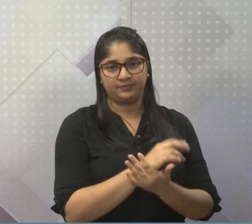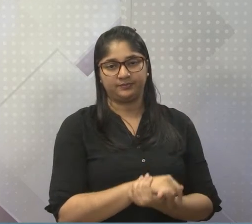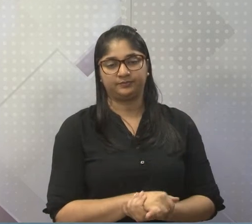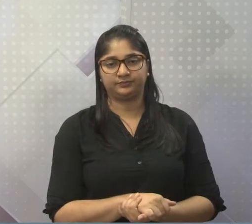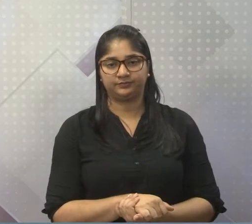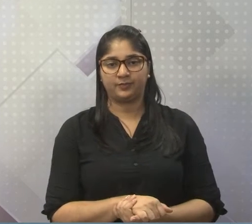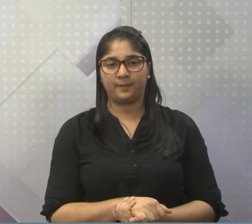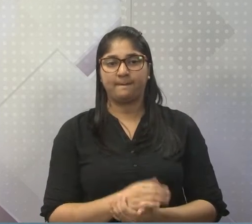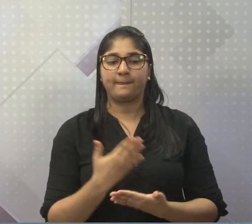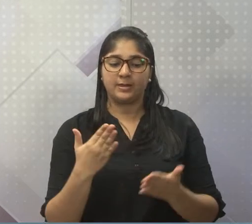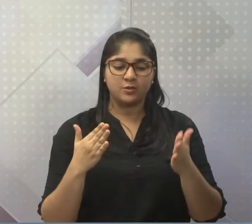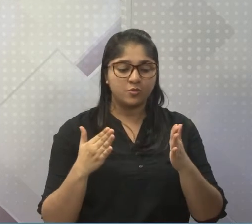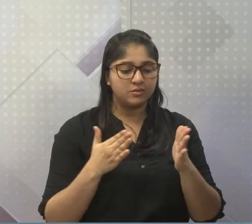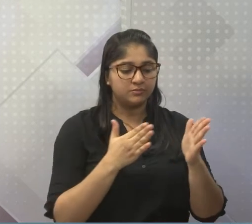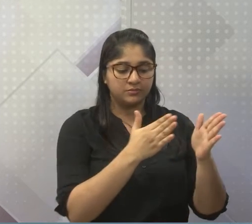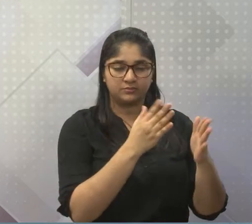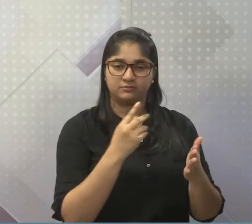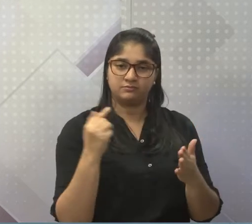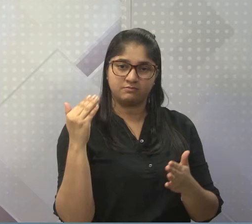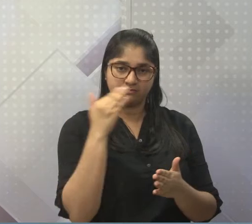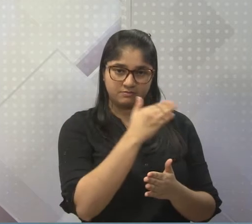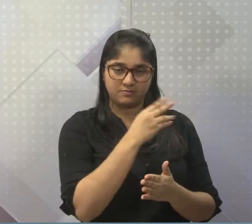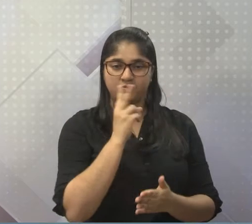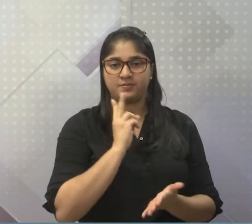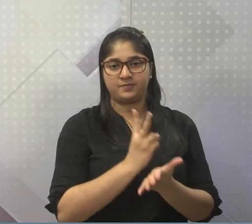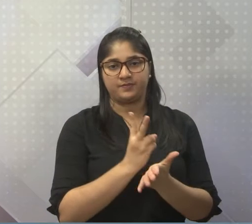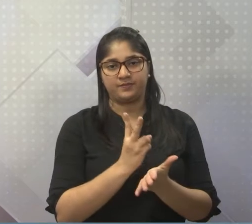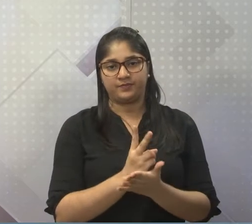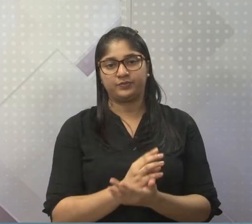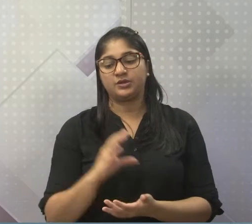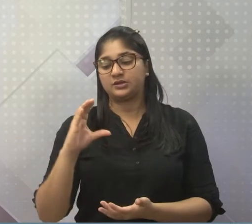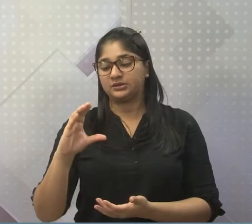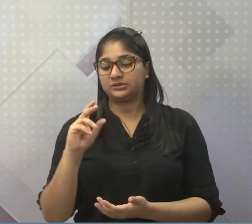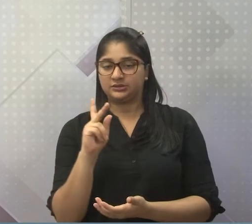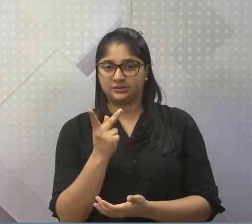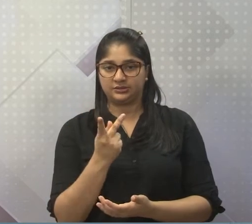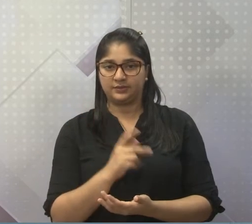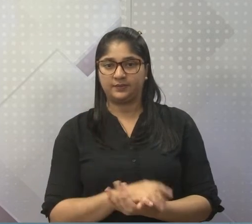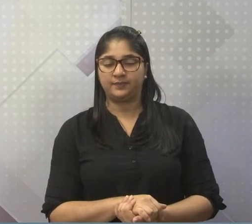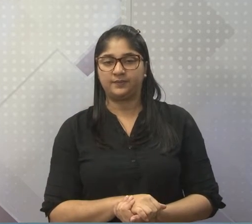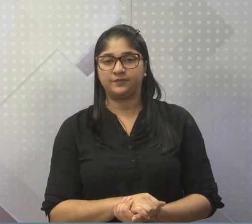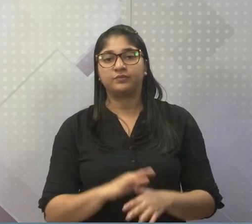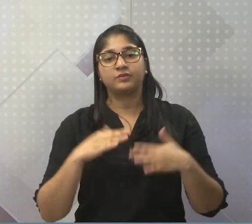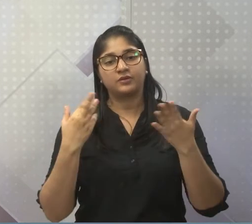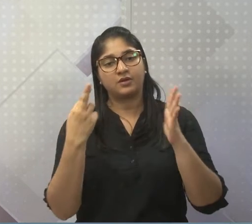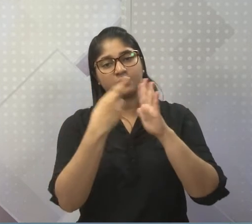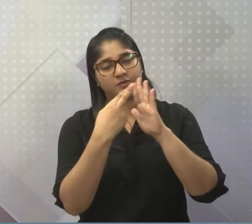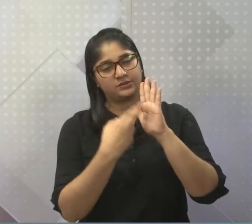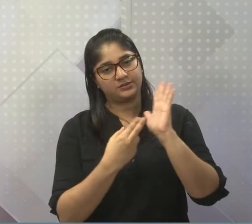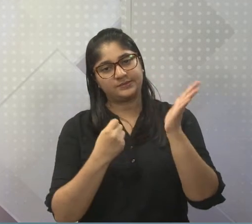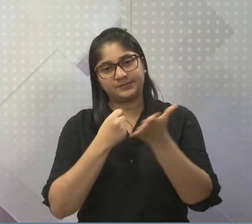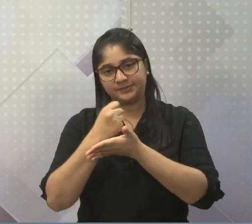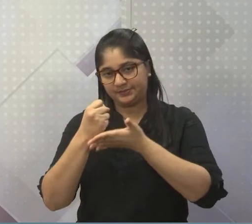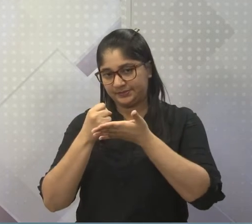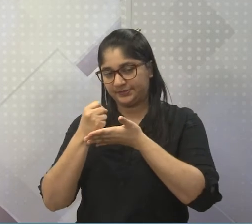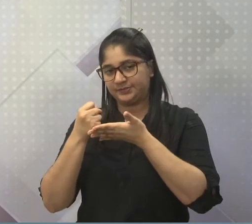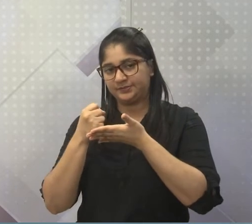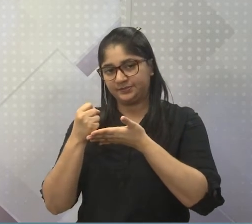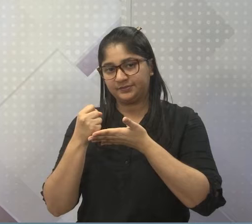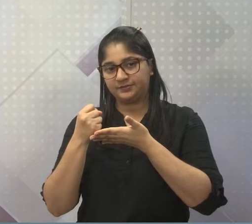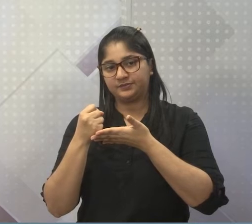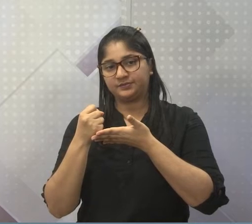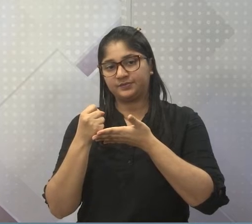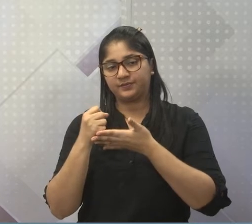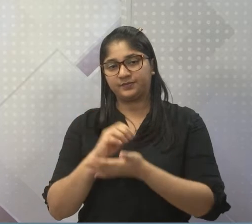cateto seguindo o mesmo sentido, C e H. Pela propriedade fundamental,